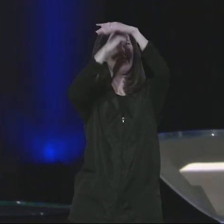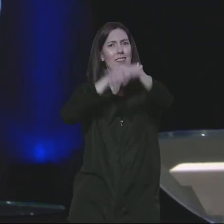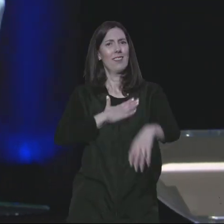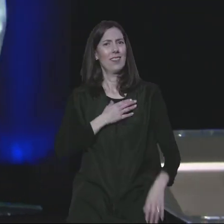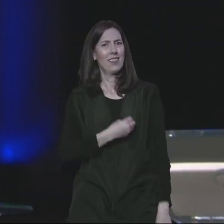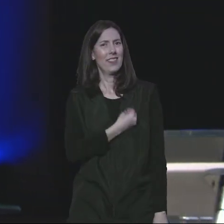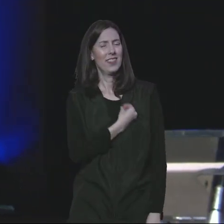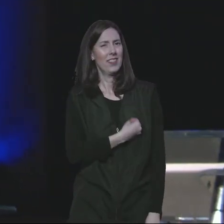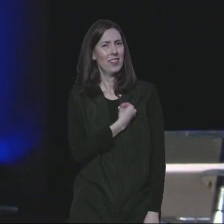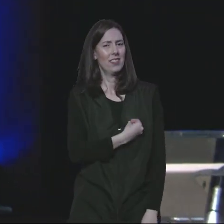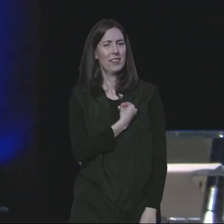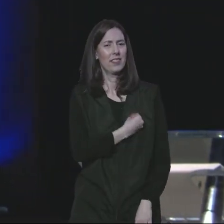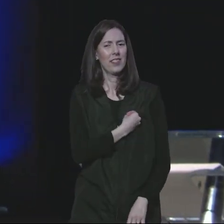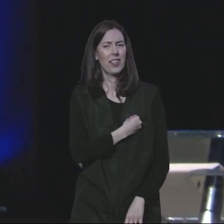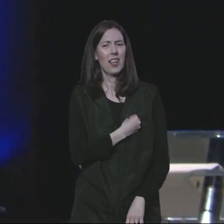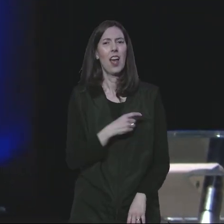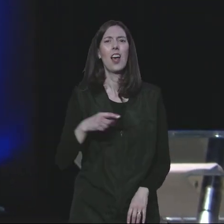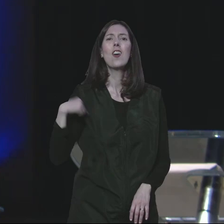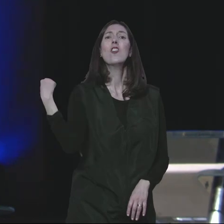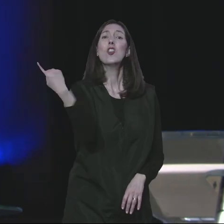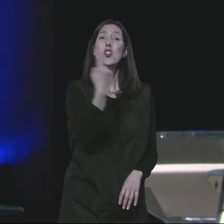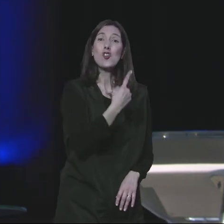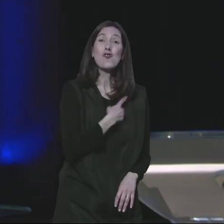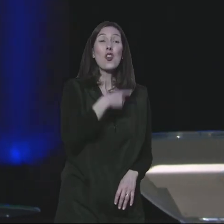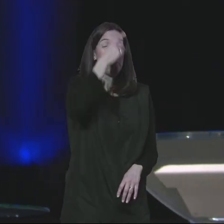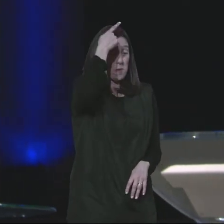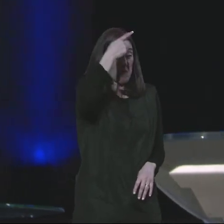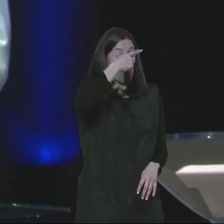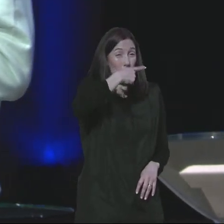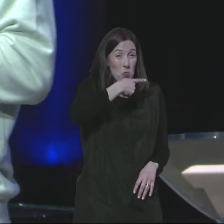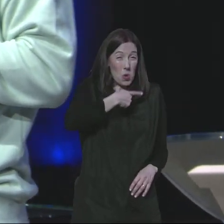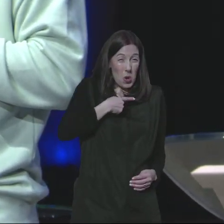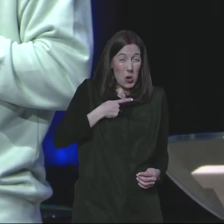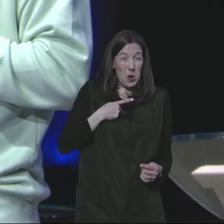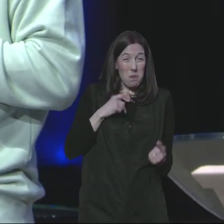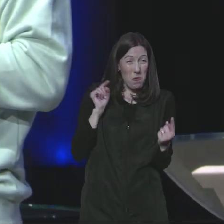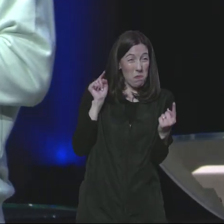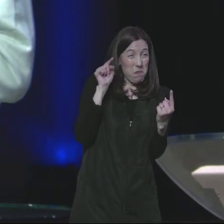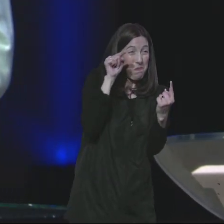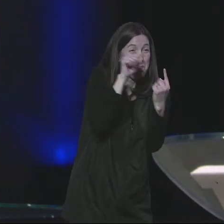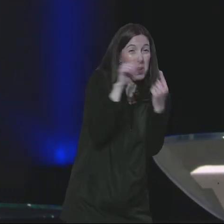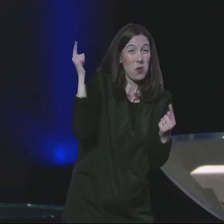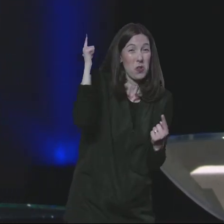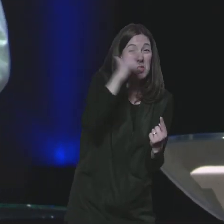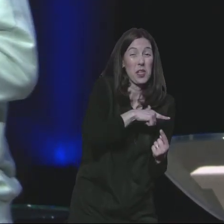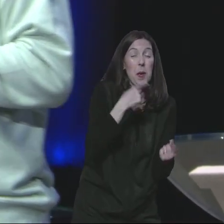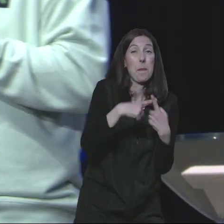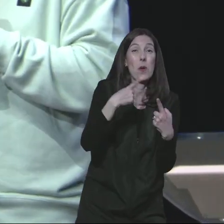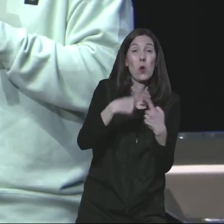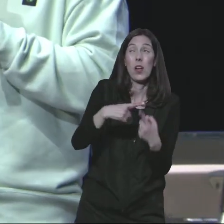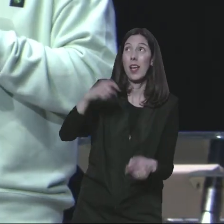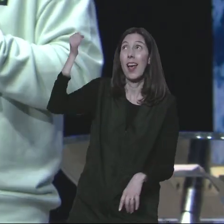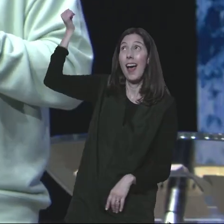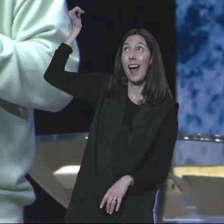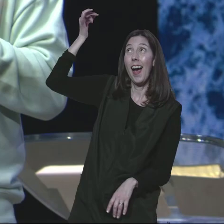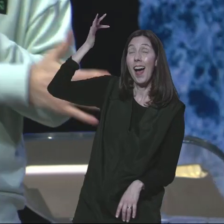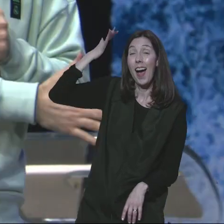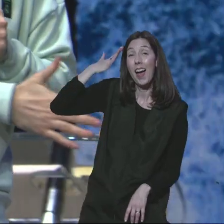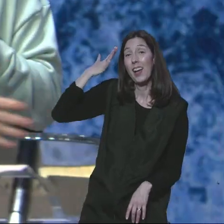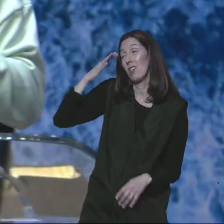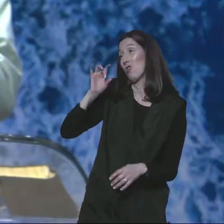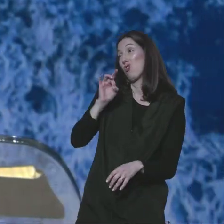Muito do que a gente não consegue chegar no alvo que Jesus estabeleceu para nós é porque a gente vê a graça simplesmente como